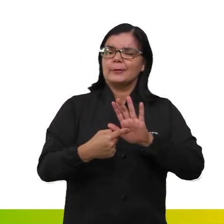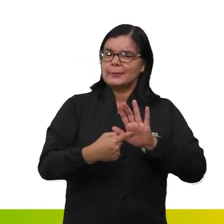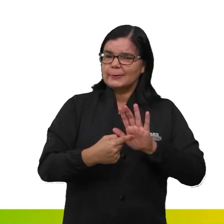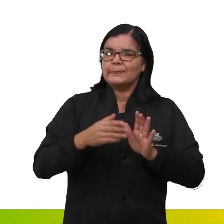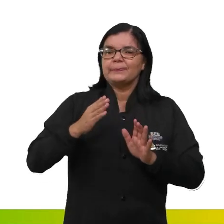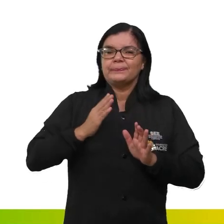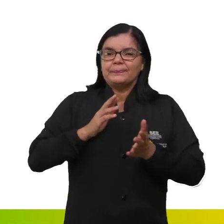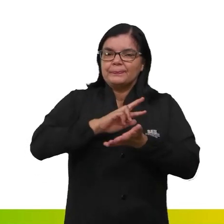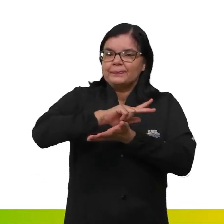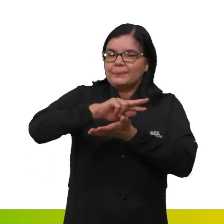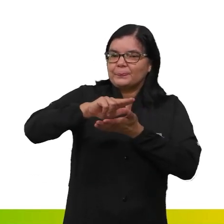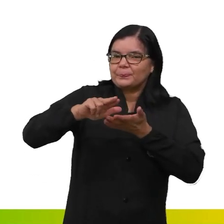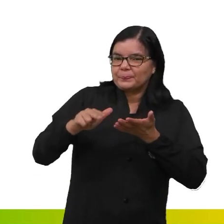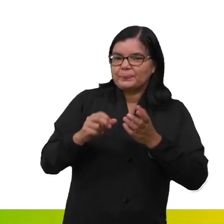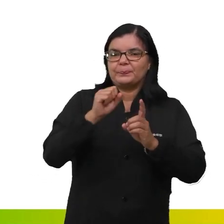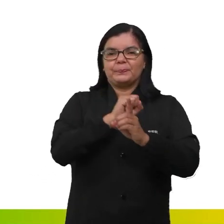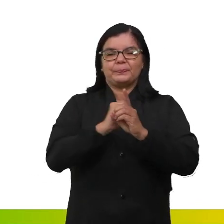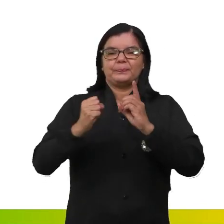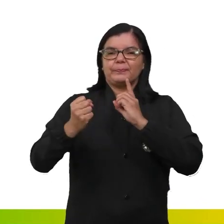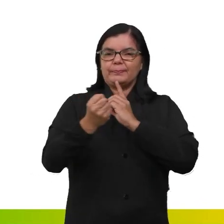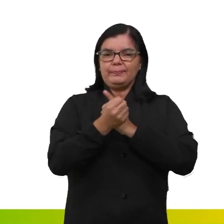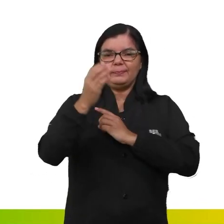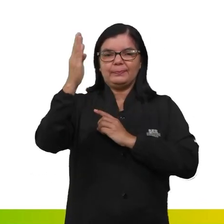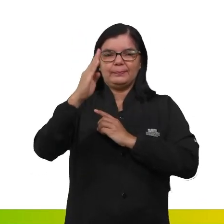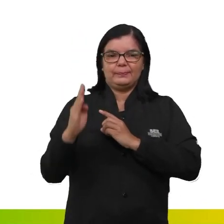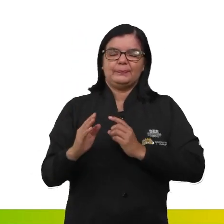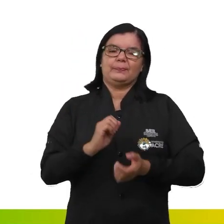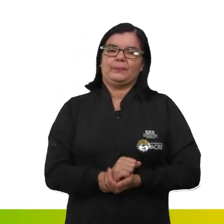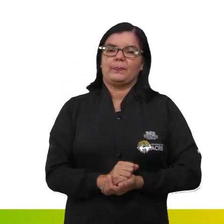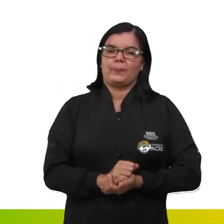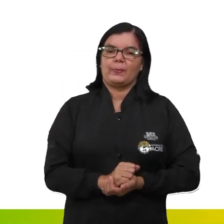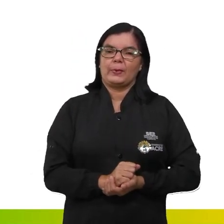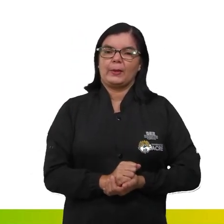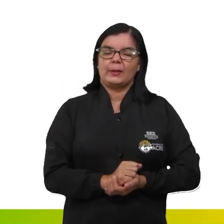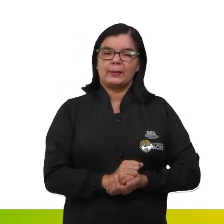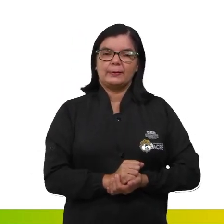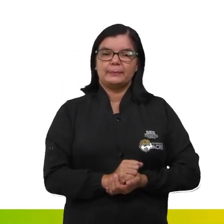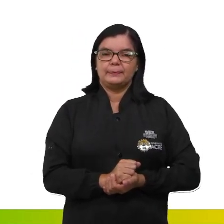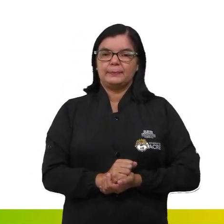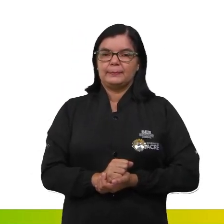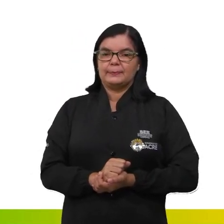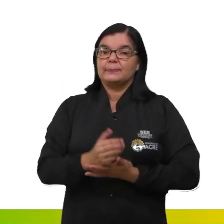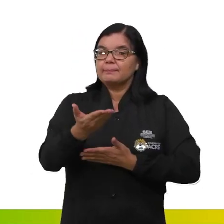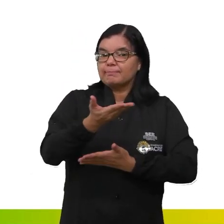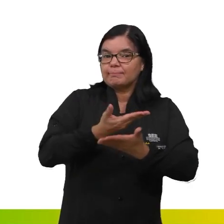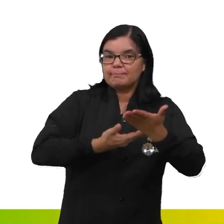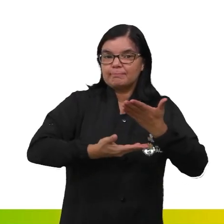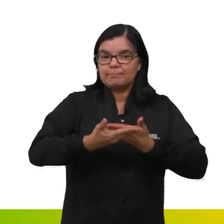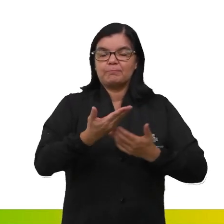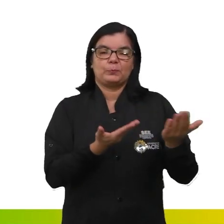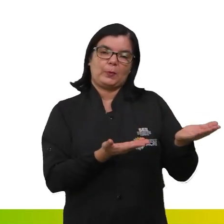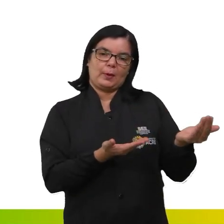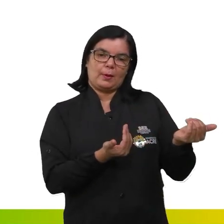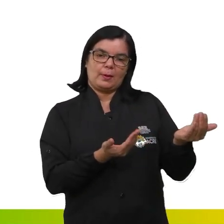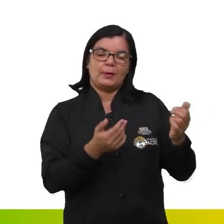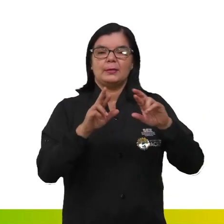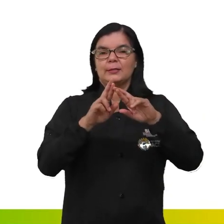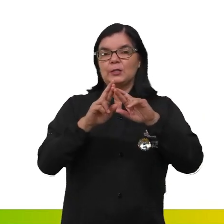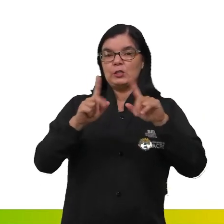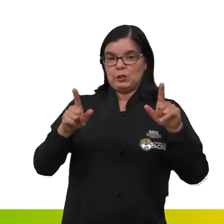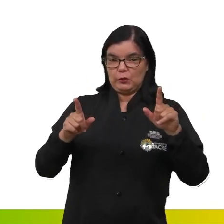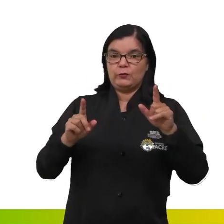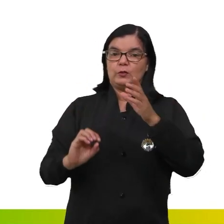riqueza e a diversidade da sociedade brasileira. A interação entre jovens de